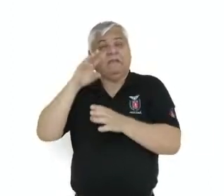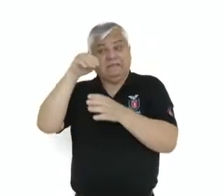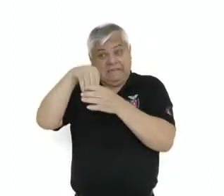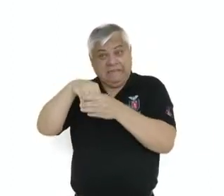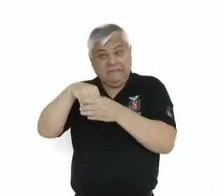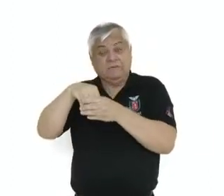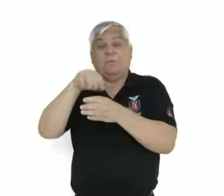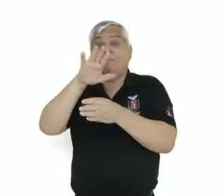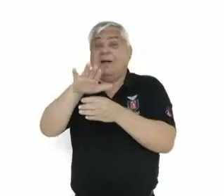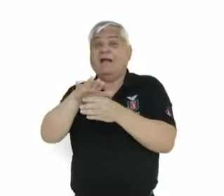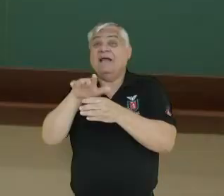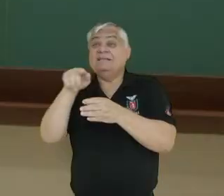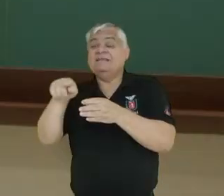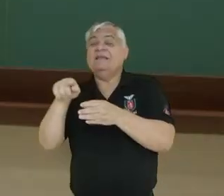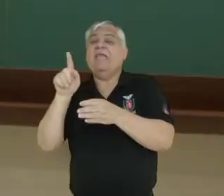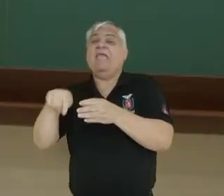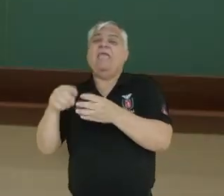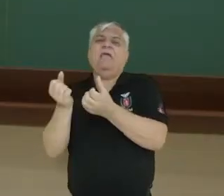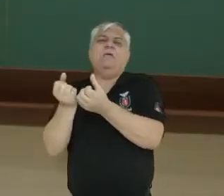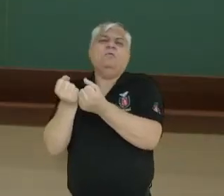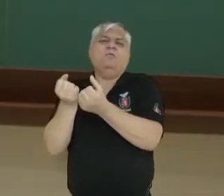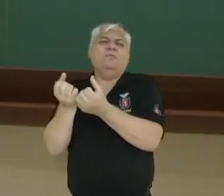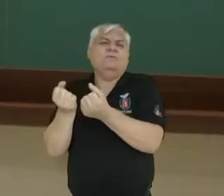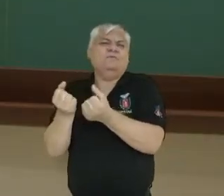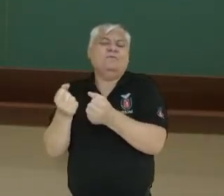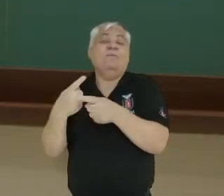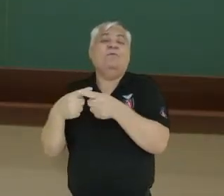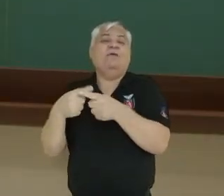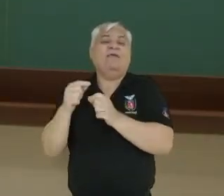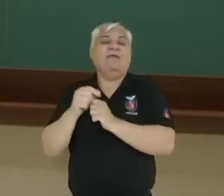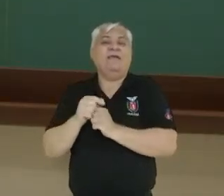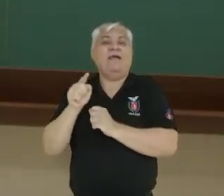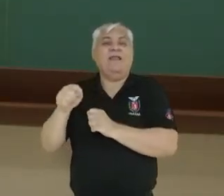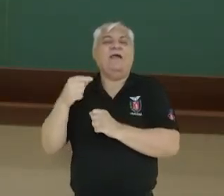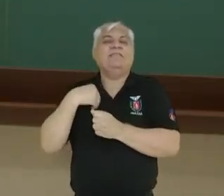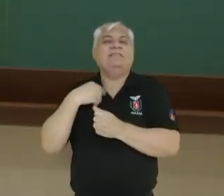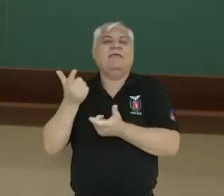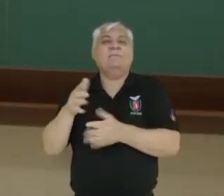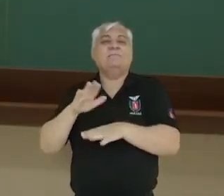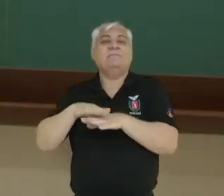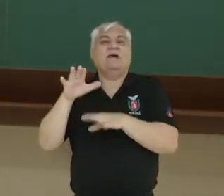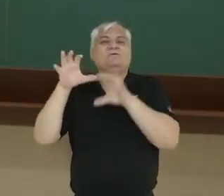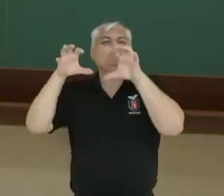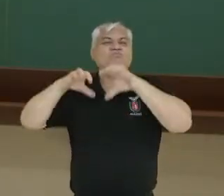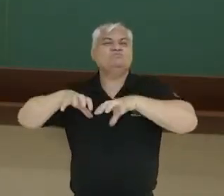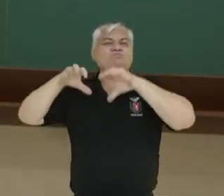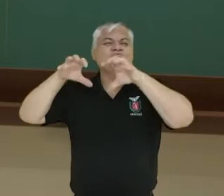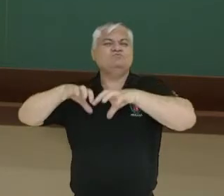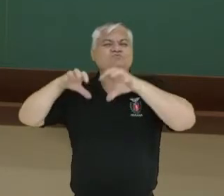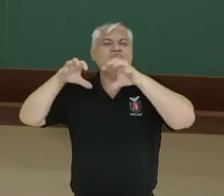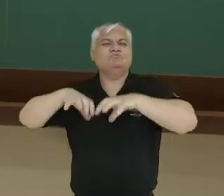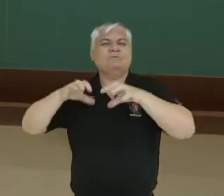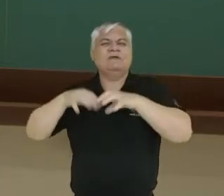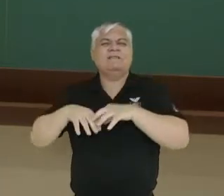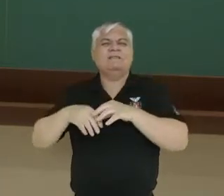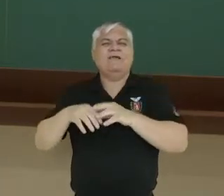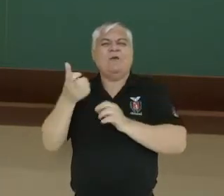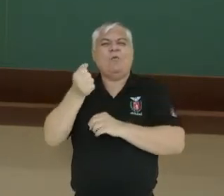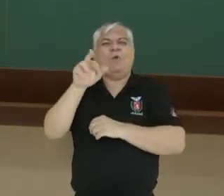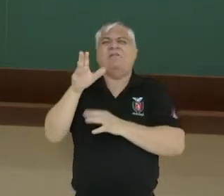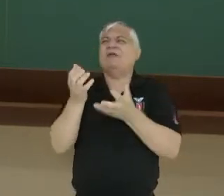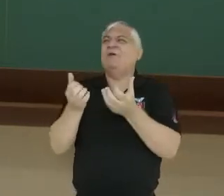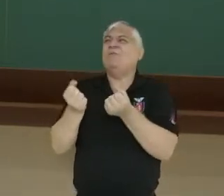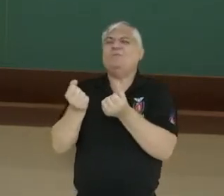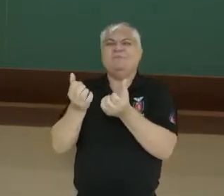mas ele é o subtropical. Úmido por quê? Porque apresenta ali quantidade de chuva significativa ao longo do ano. Então, são